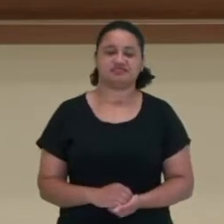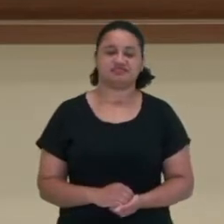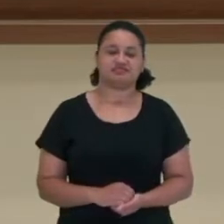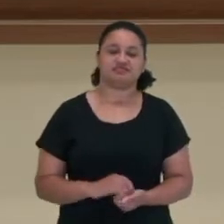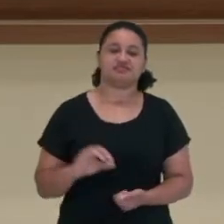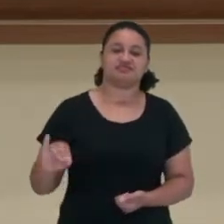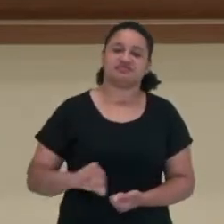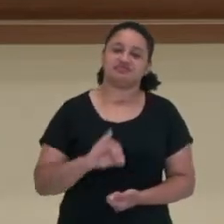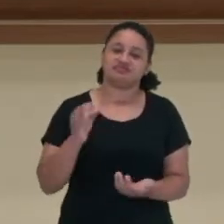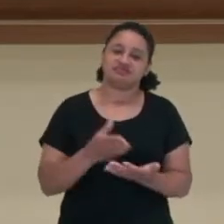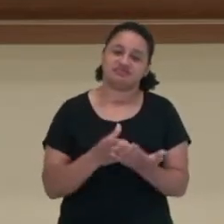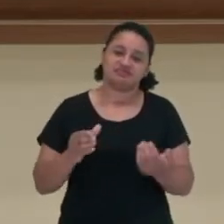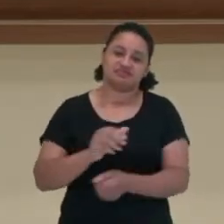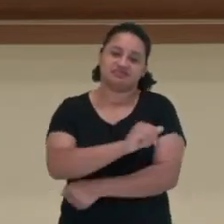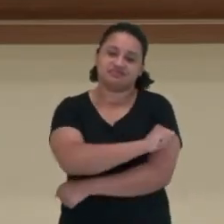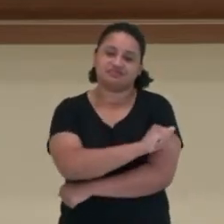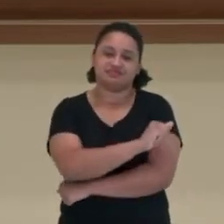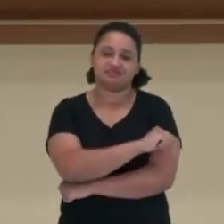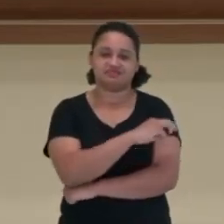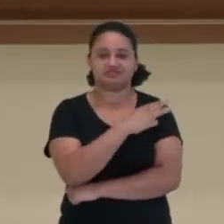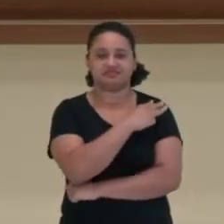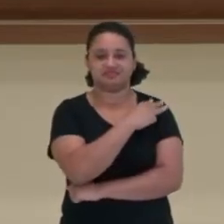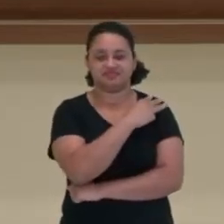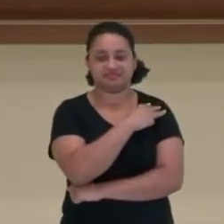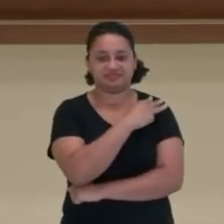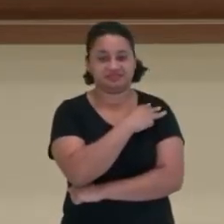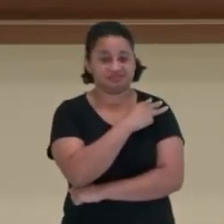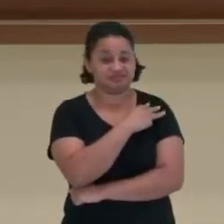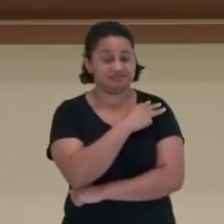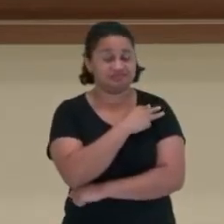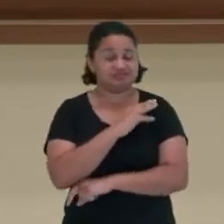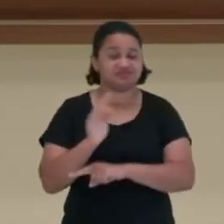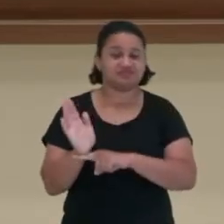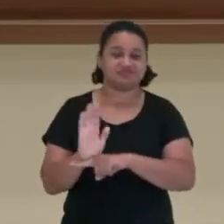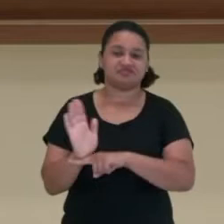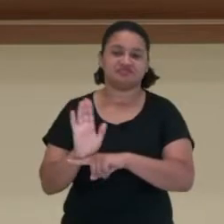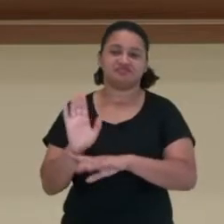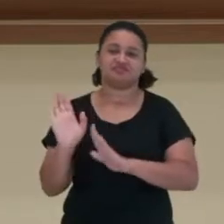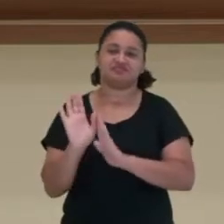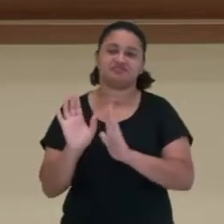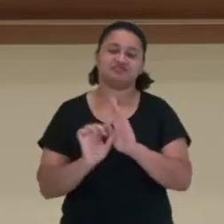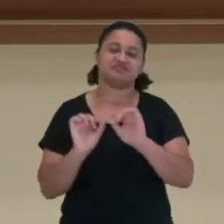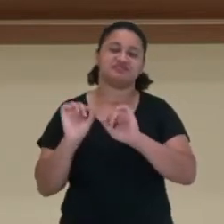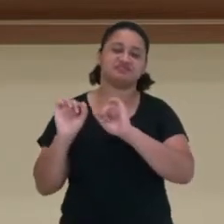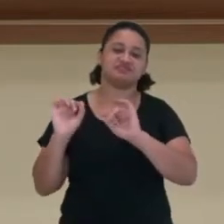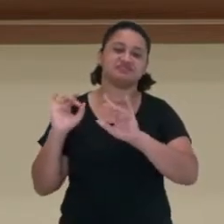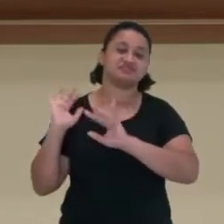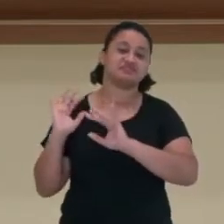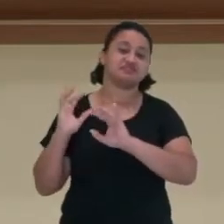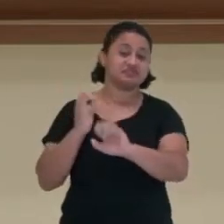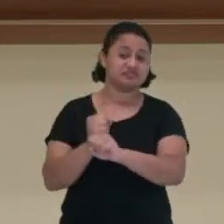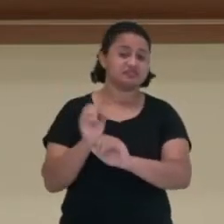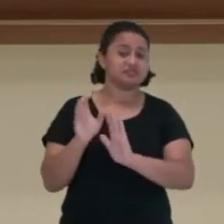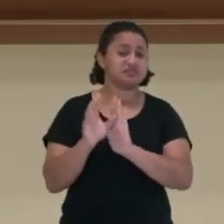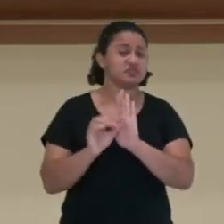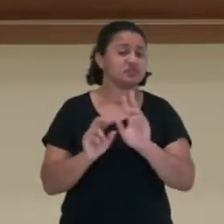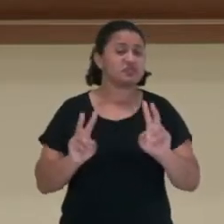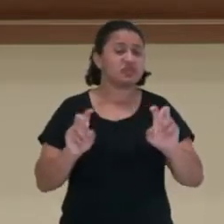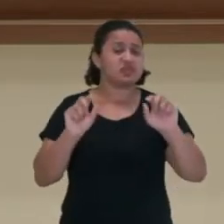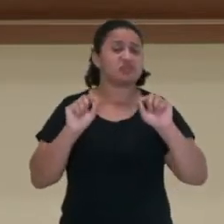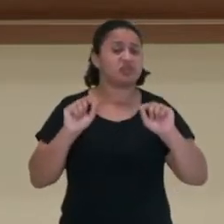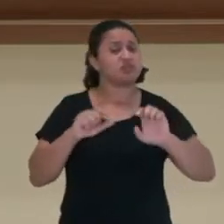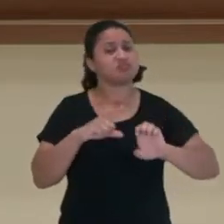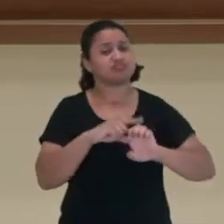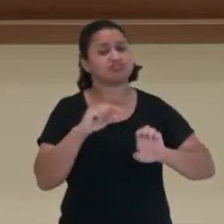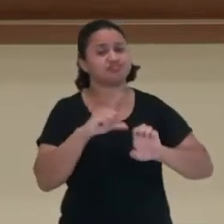Olá, estudantes da terceira série do ensino médio. Nesse vídeo nós vamos fazer uma retomada sobre